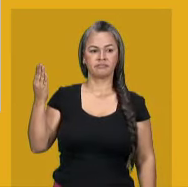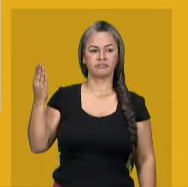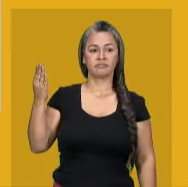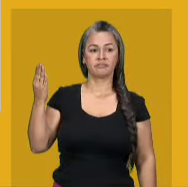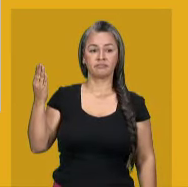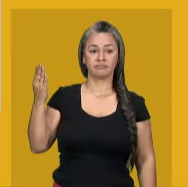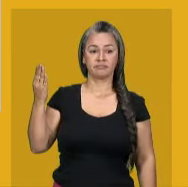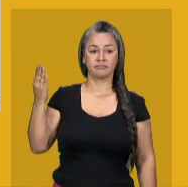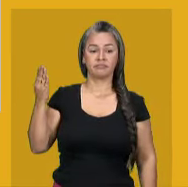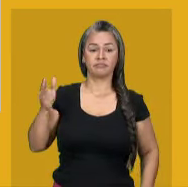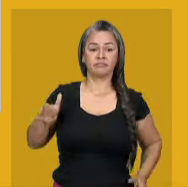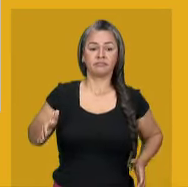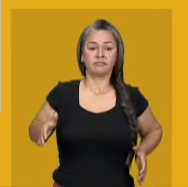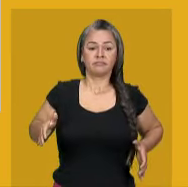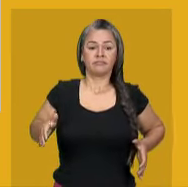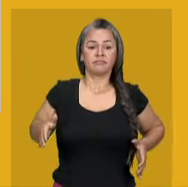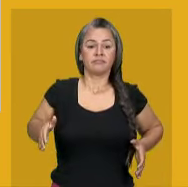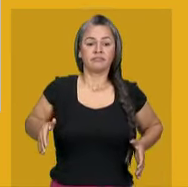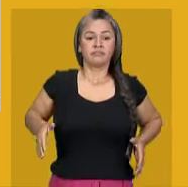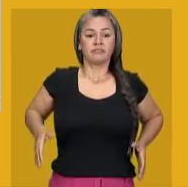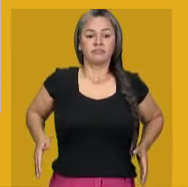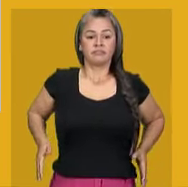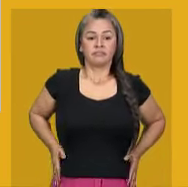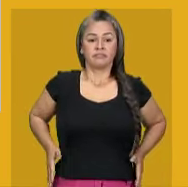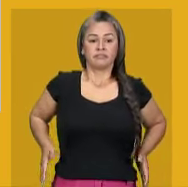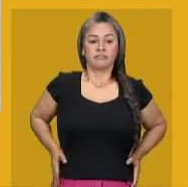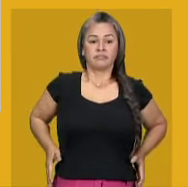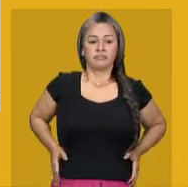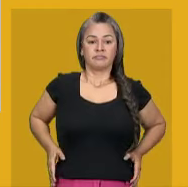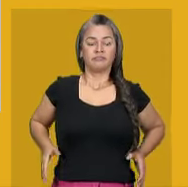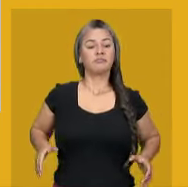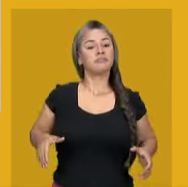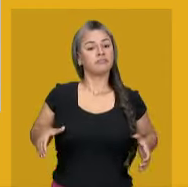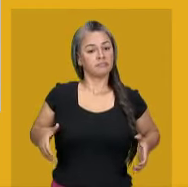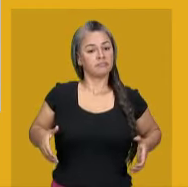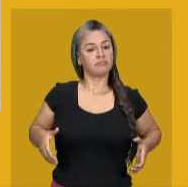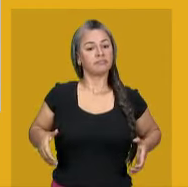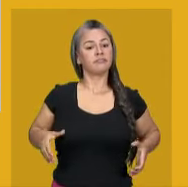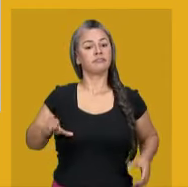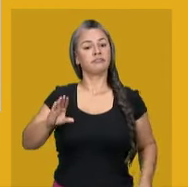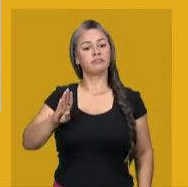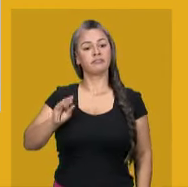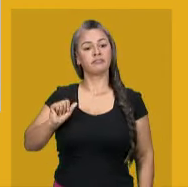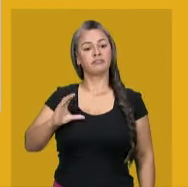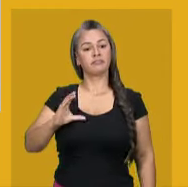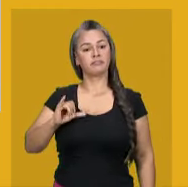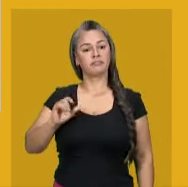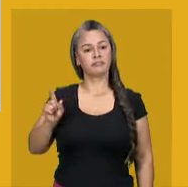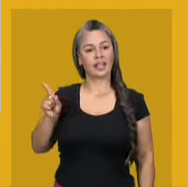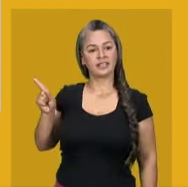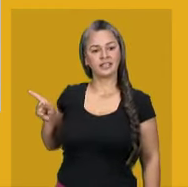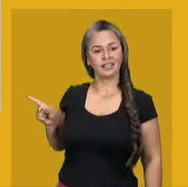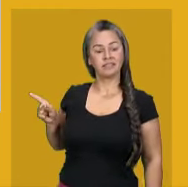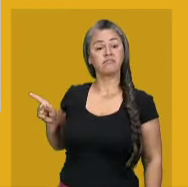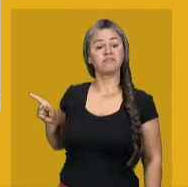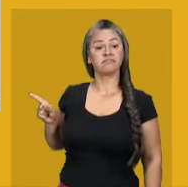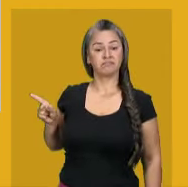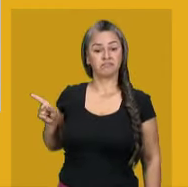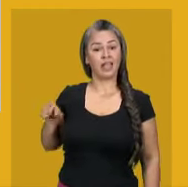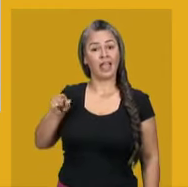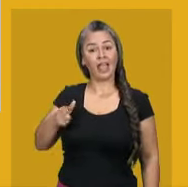a bacia. São esses ossos aqui, ó, que vão estar na base do esqueleto axial.